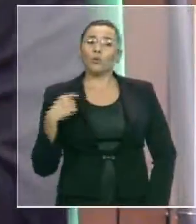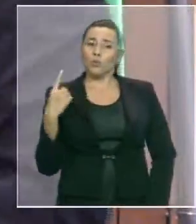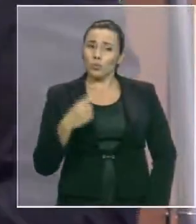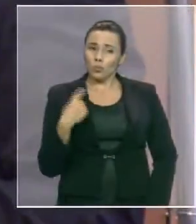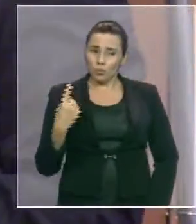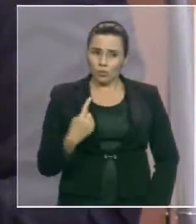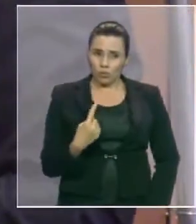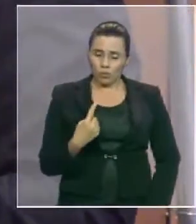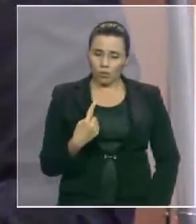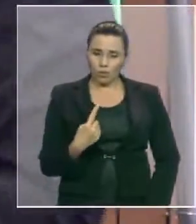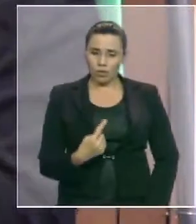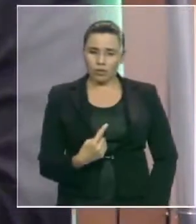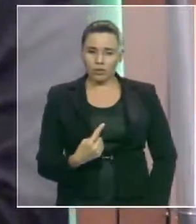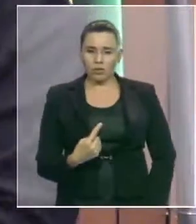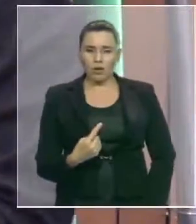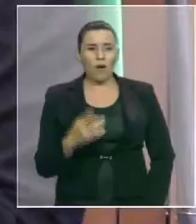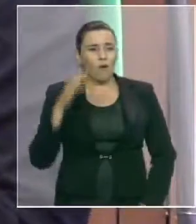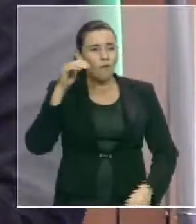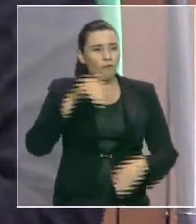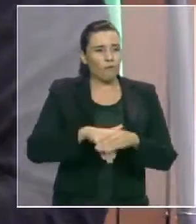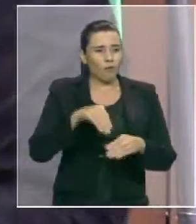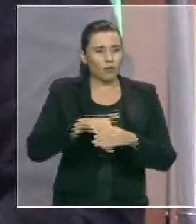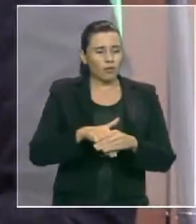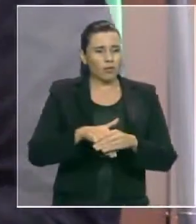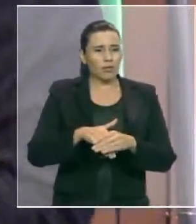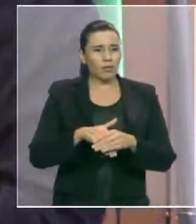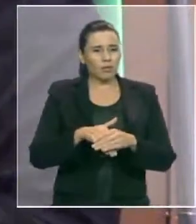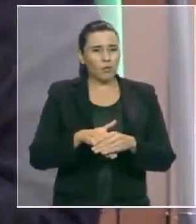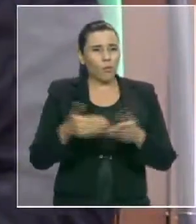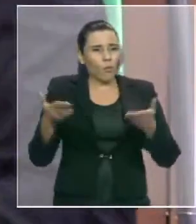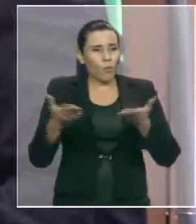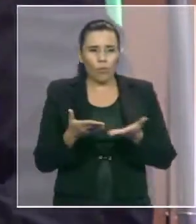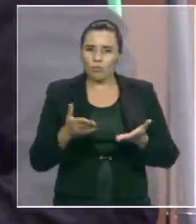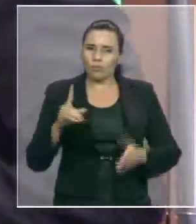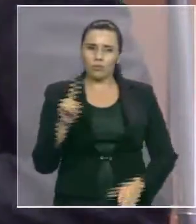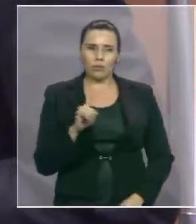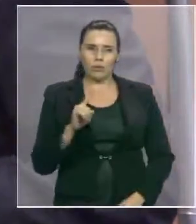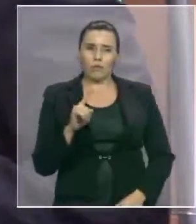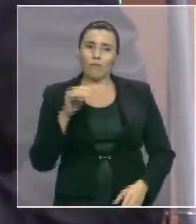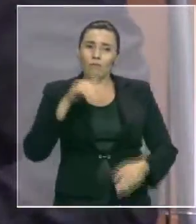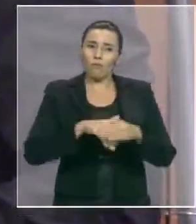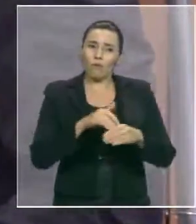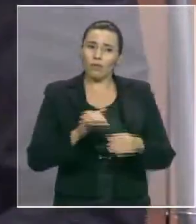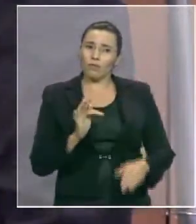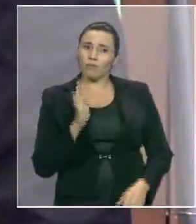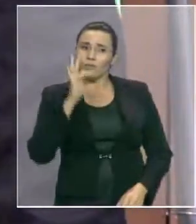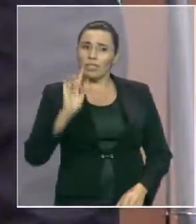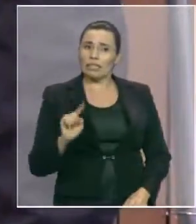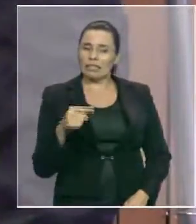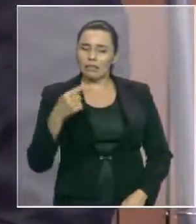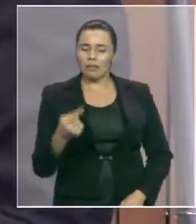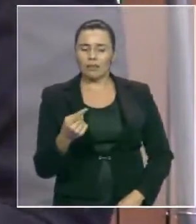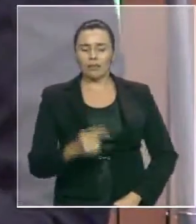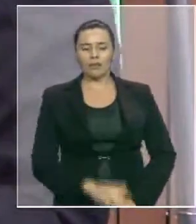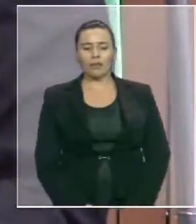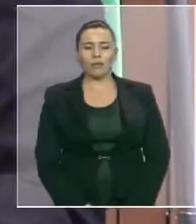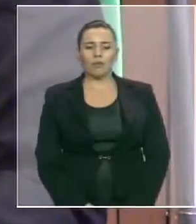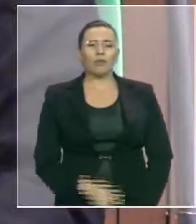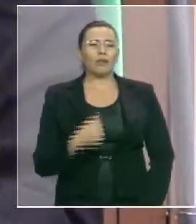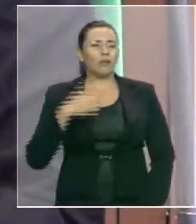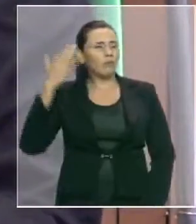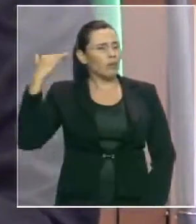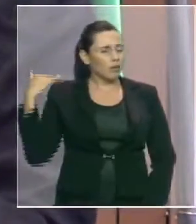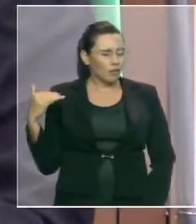adiaríamos esta votação para outra data. Por quê? Eu, na última discussão, aqui